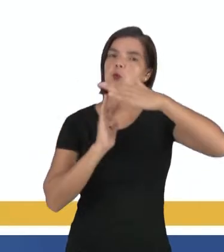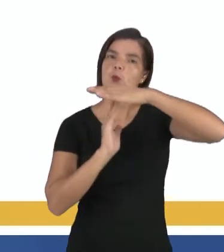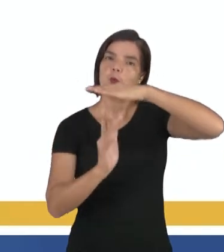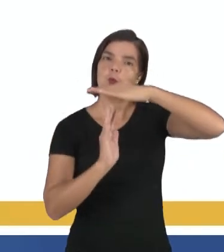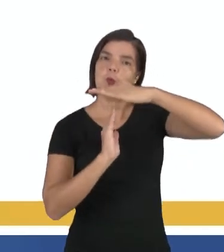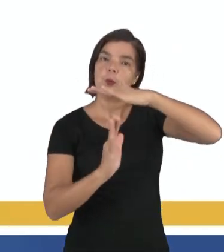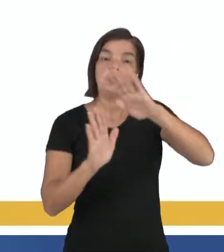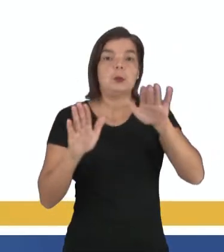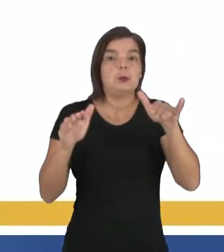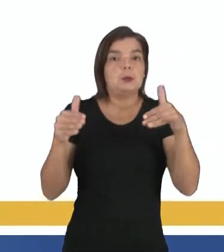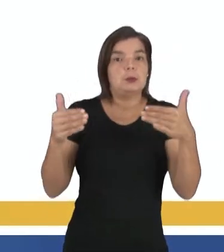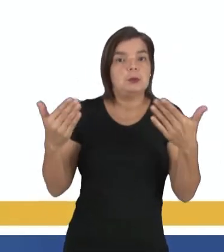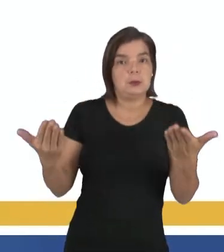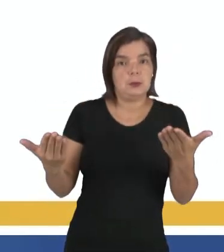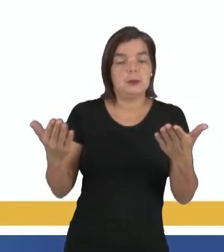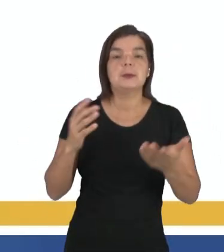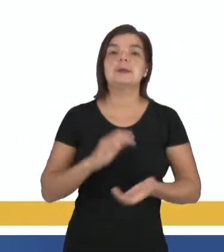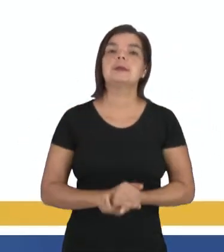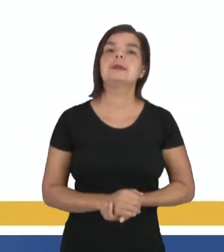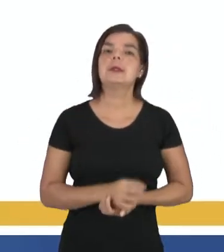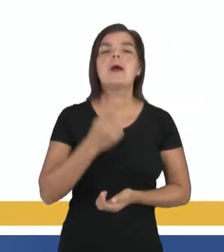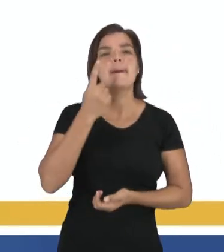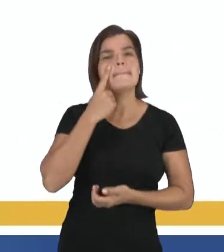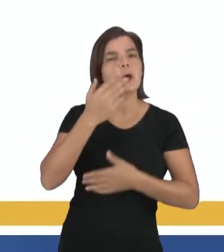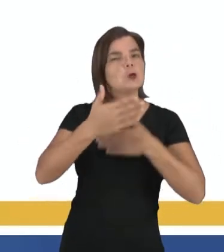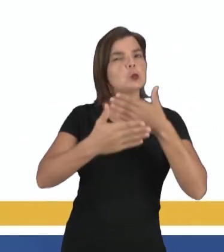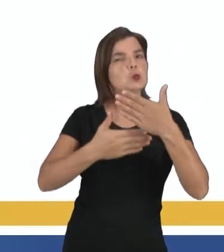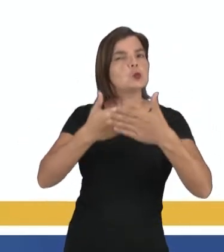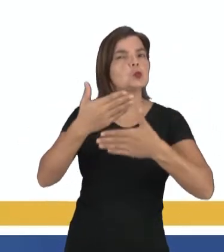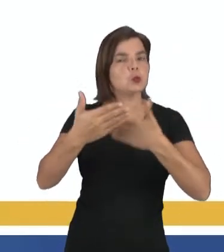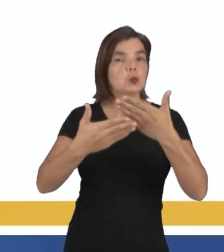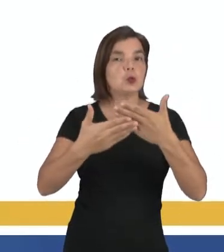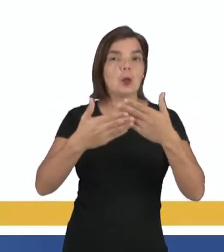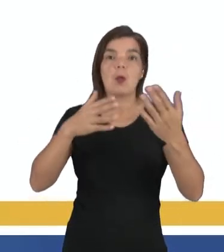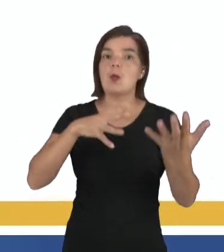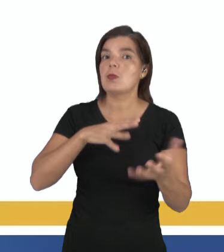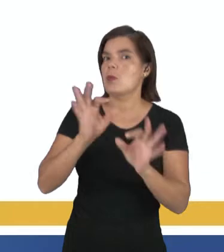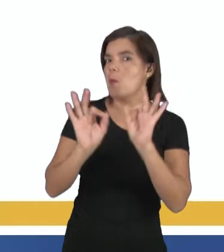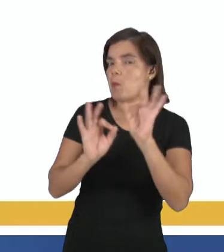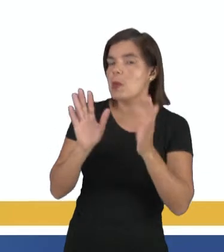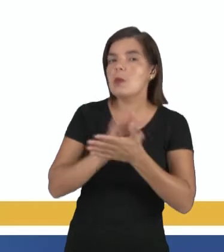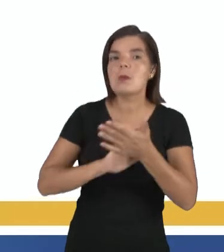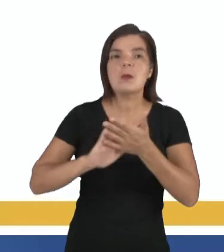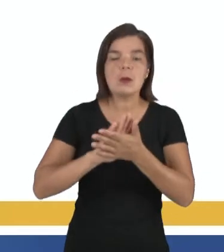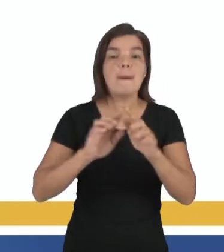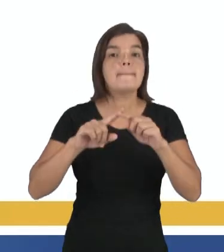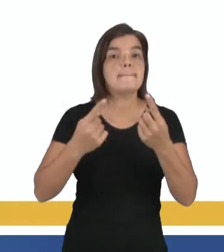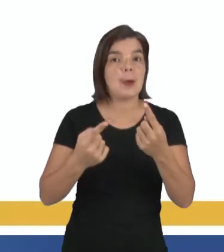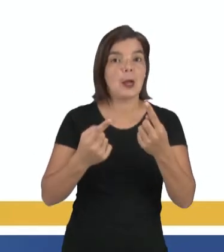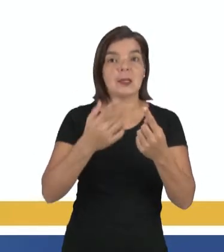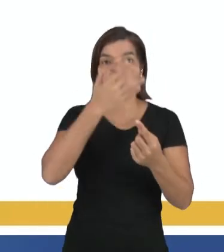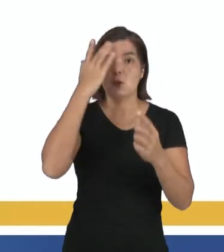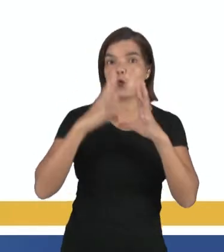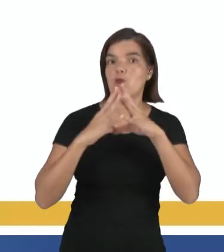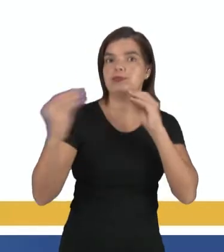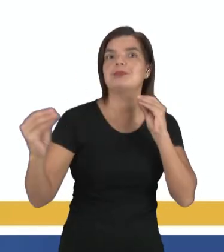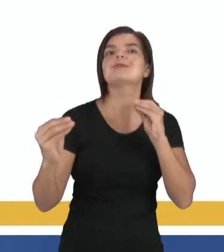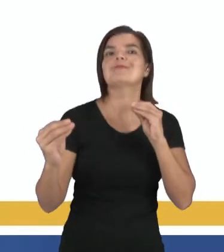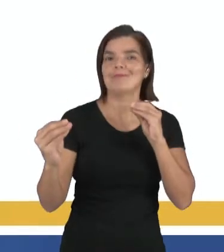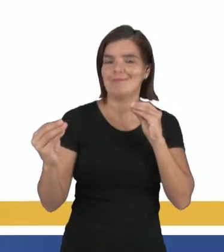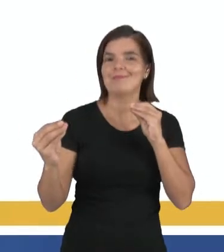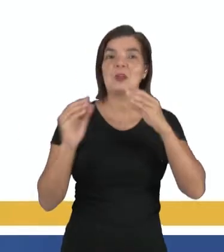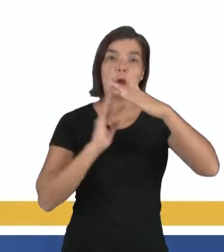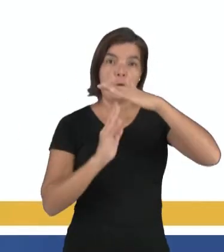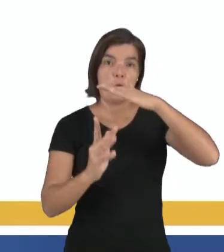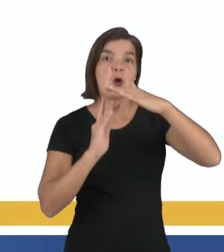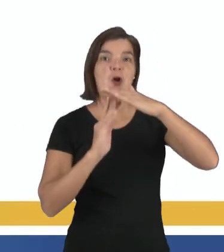migratório. Quando se fala de um processo migratório não planejado, nós estamos falando aí dos refugiados, que são